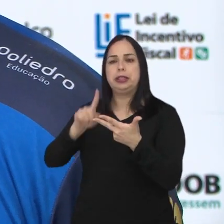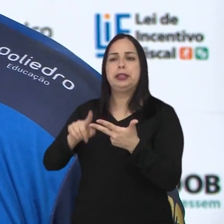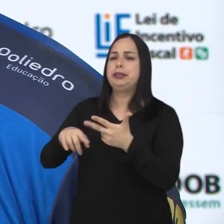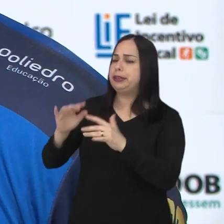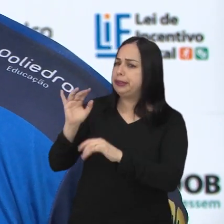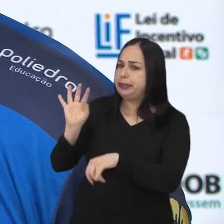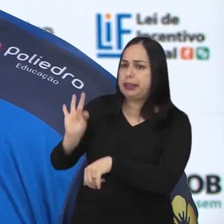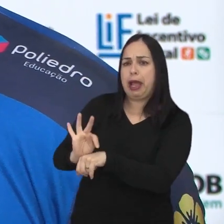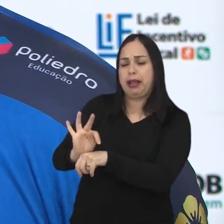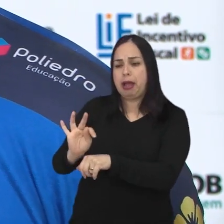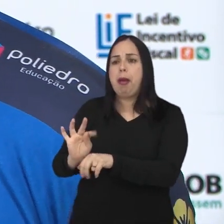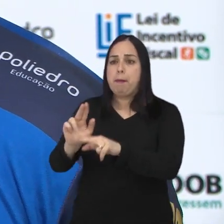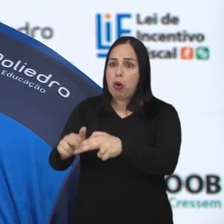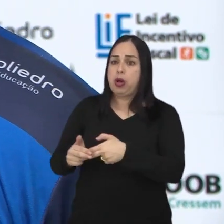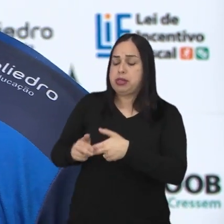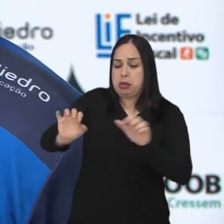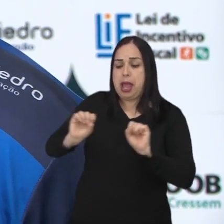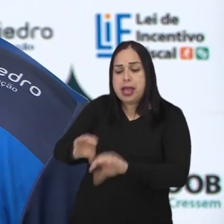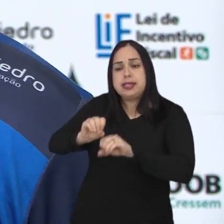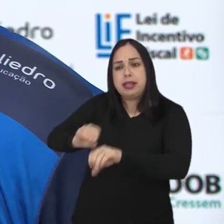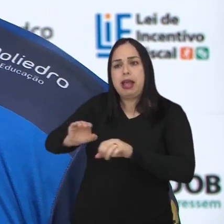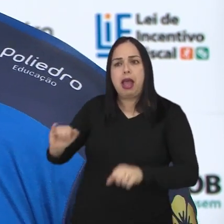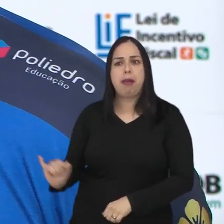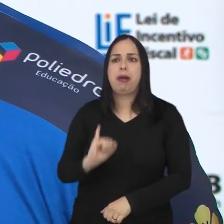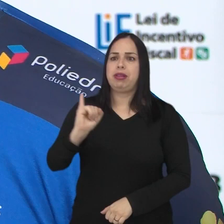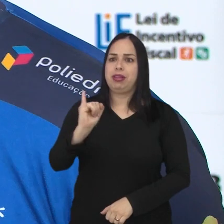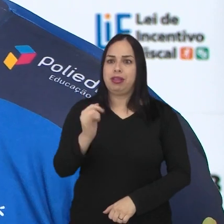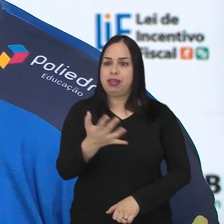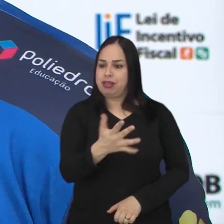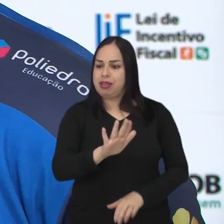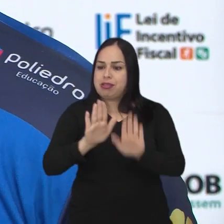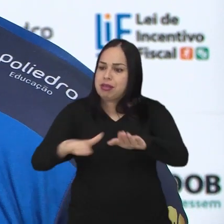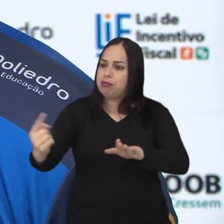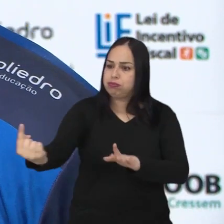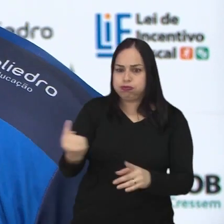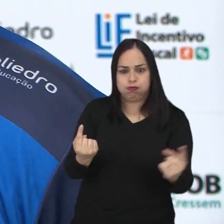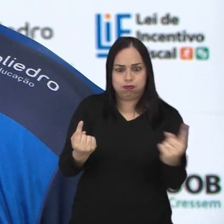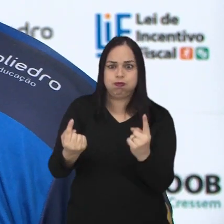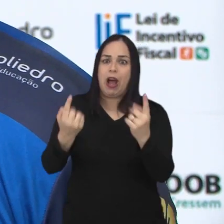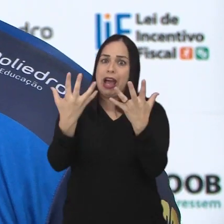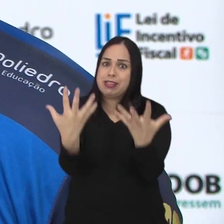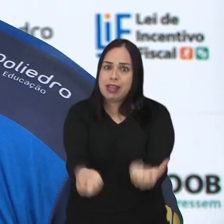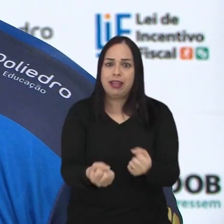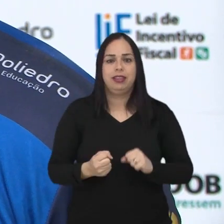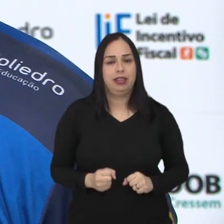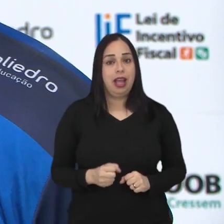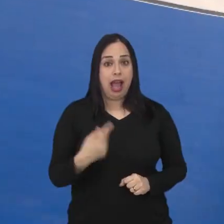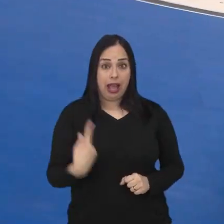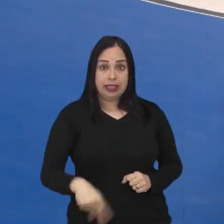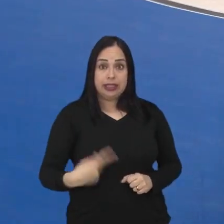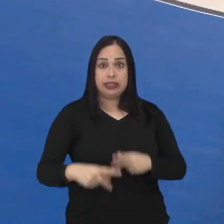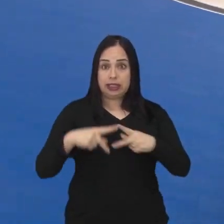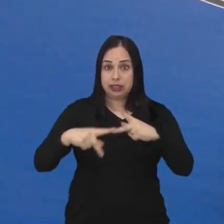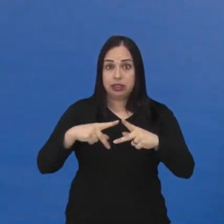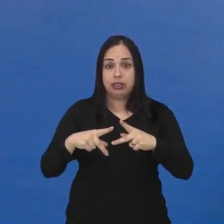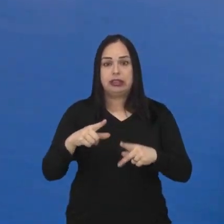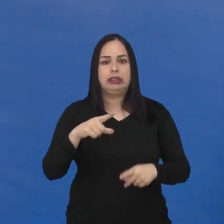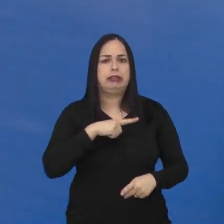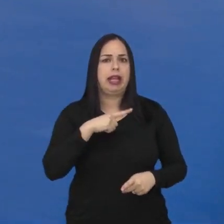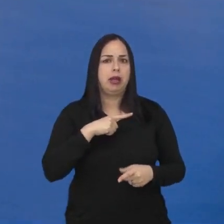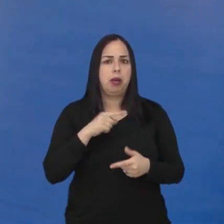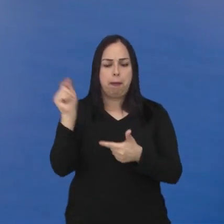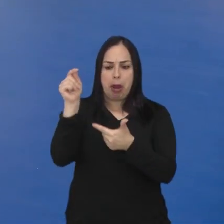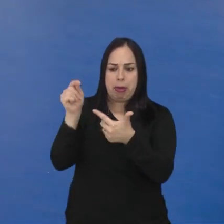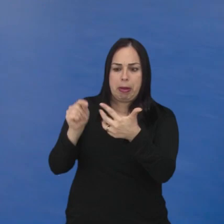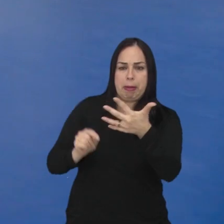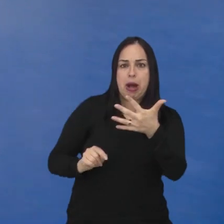cognitiva, parte técnica. Então é muito importante para que venham mais crianças participar no esporte. Na cidade, o